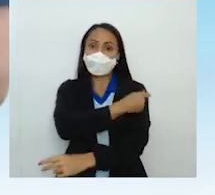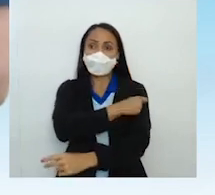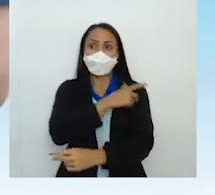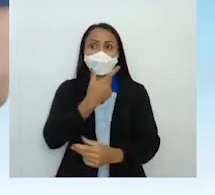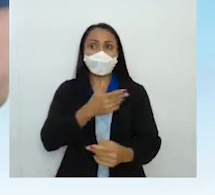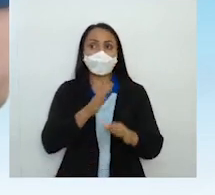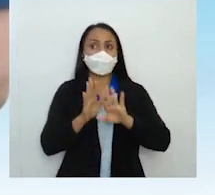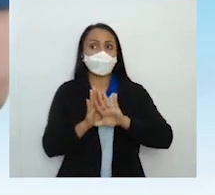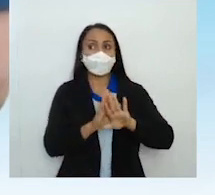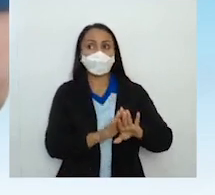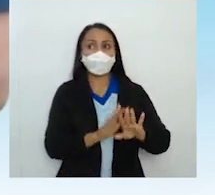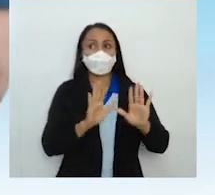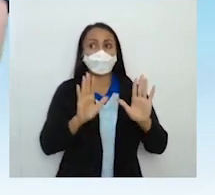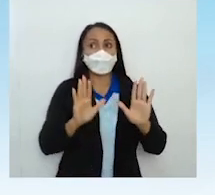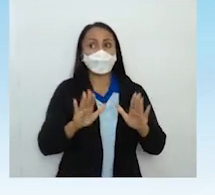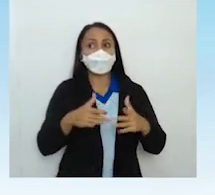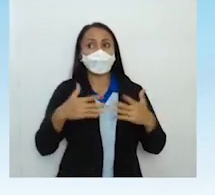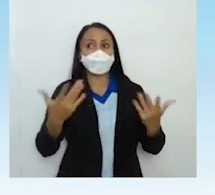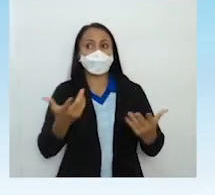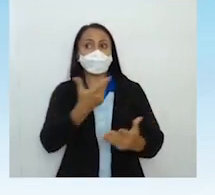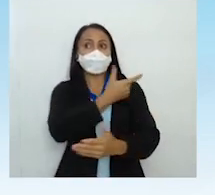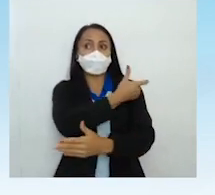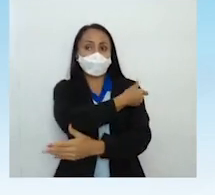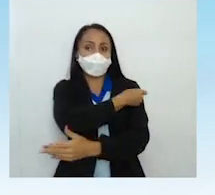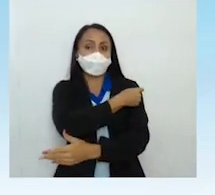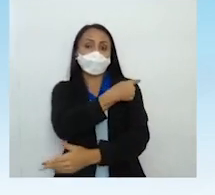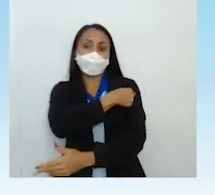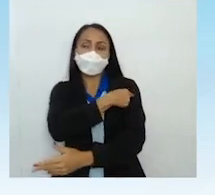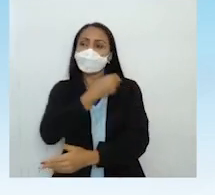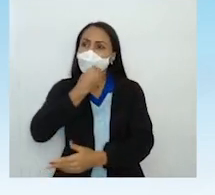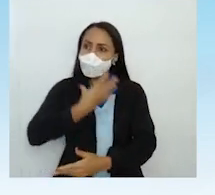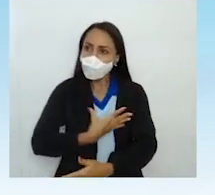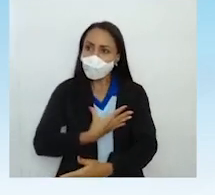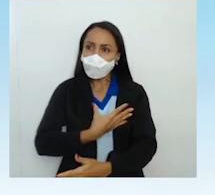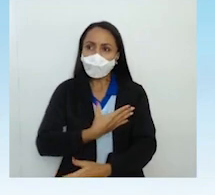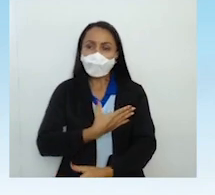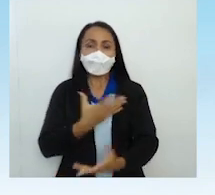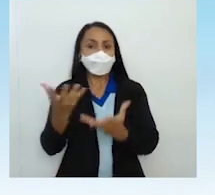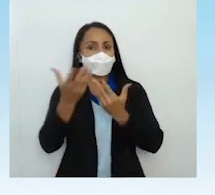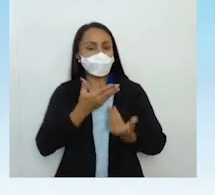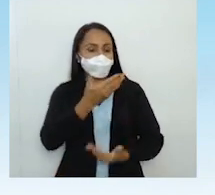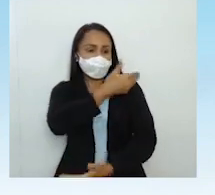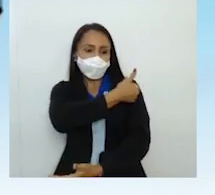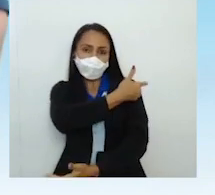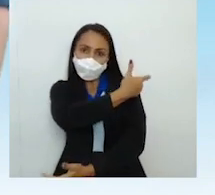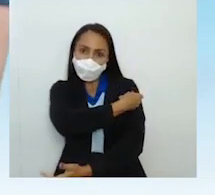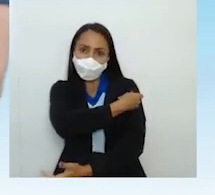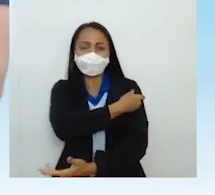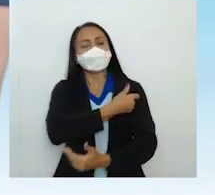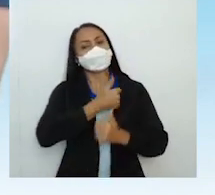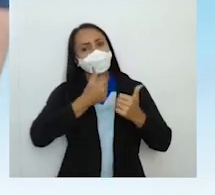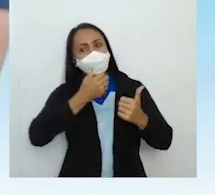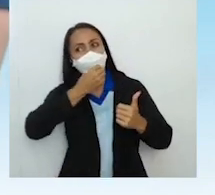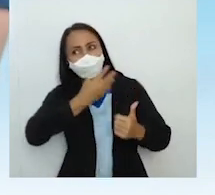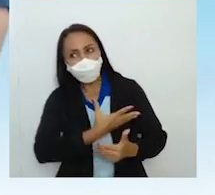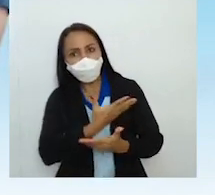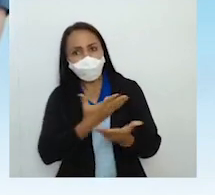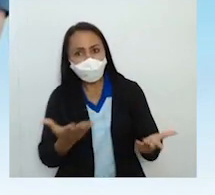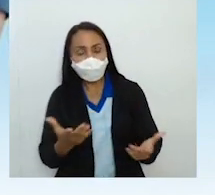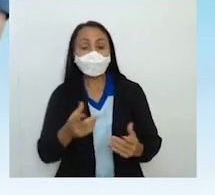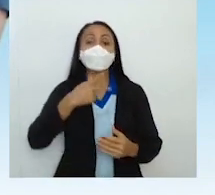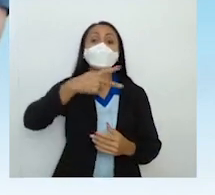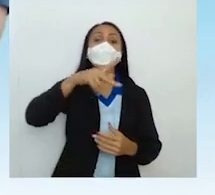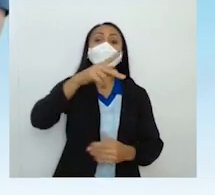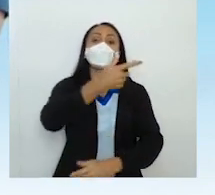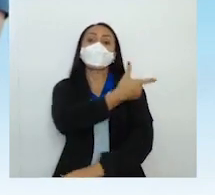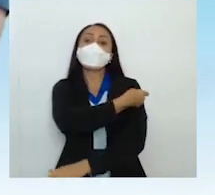interessa qual a vacina que você tomar. Vacina boa é aquela que você recebe aqui no seu braço. Olha aí, vacina boa é a vacina que está no seu braço.